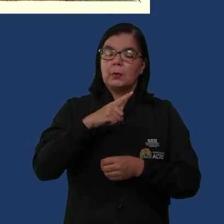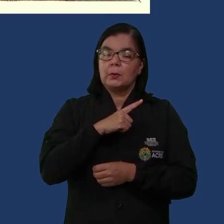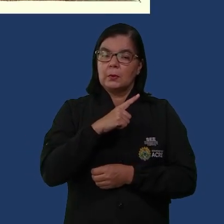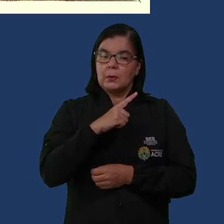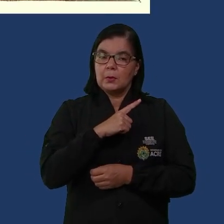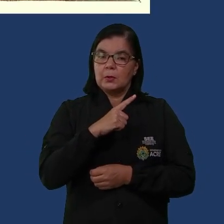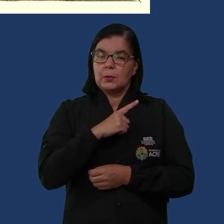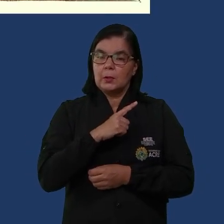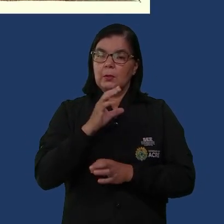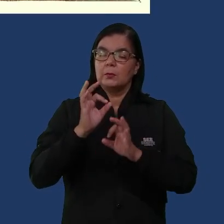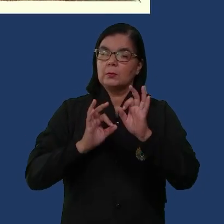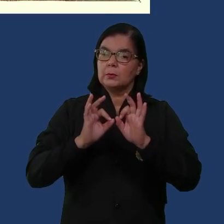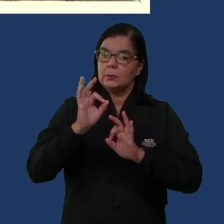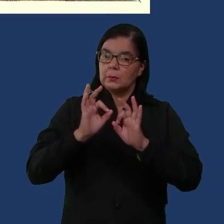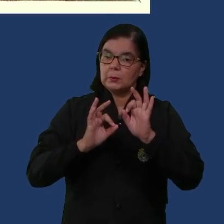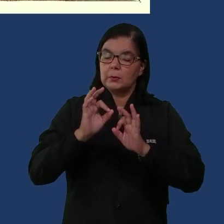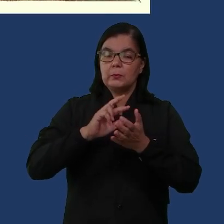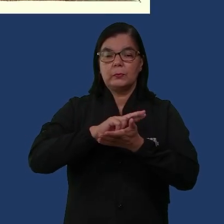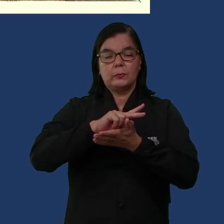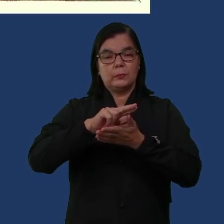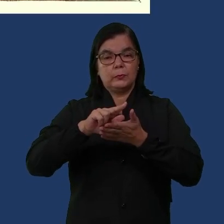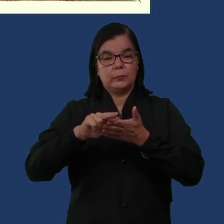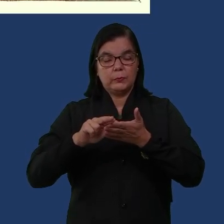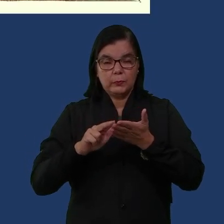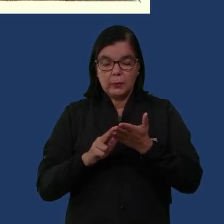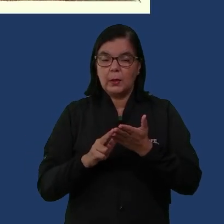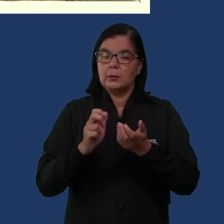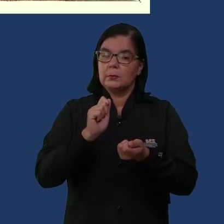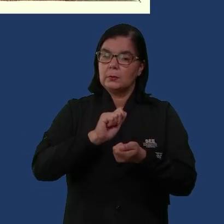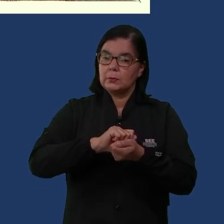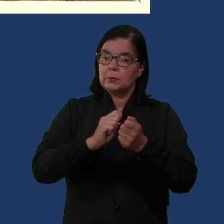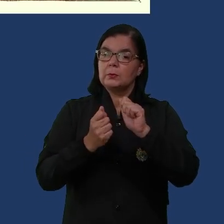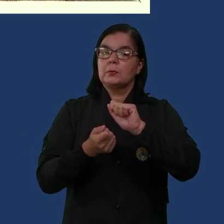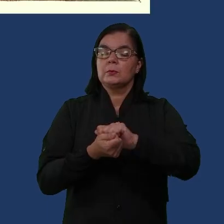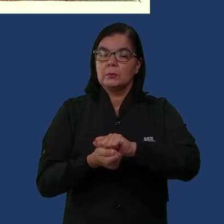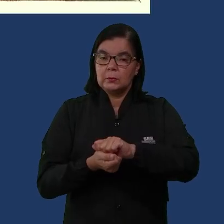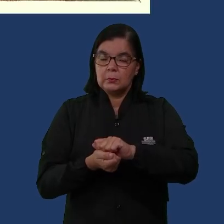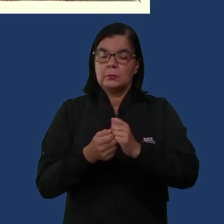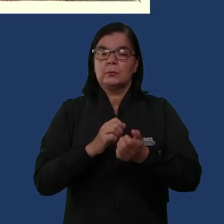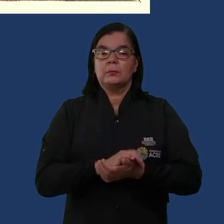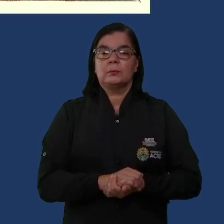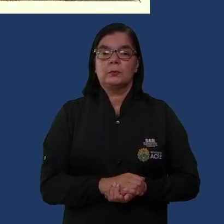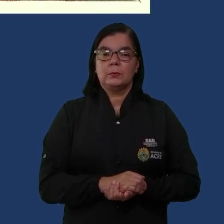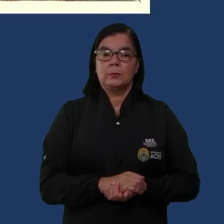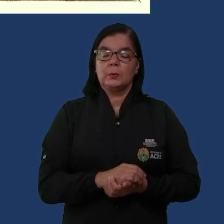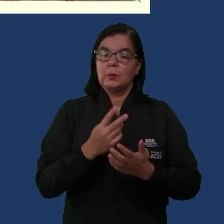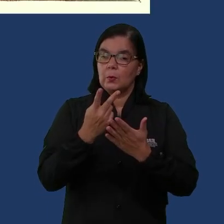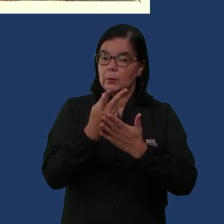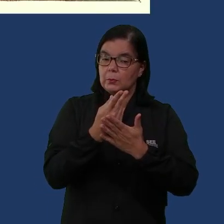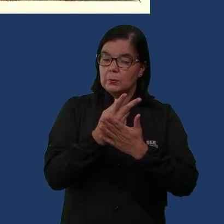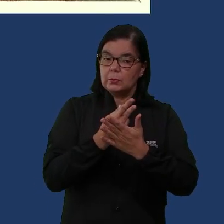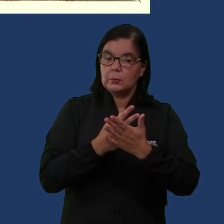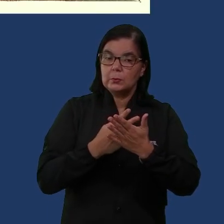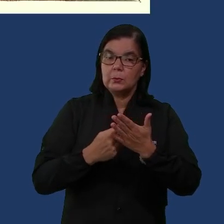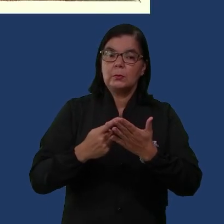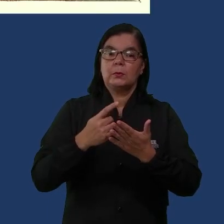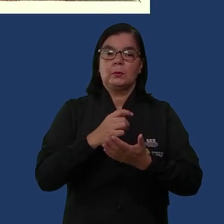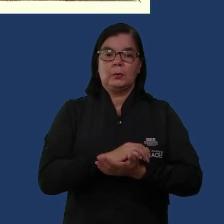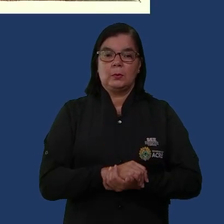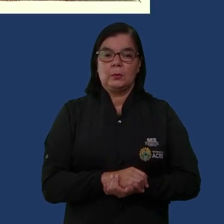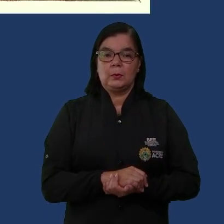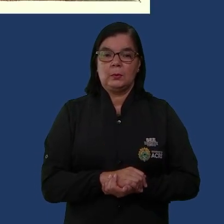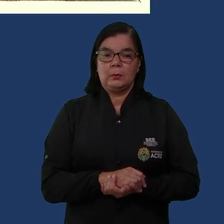sido feitas várias montagens, inclusive, com essa obra. E